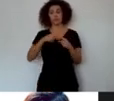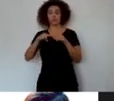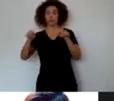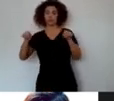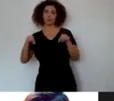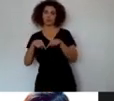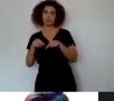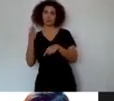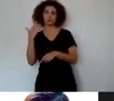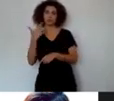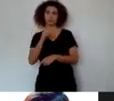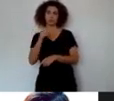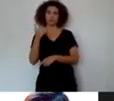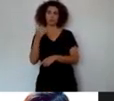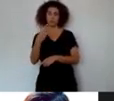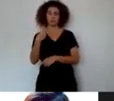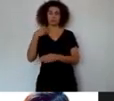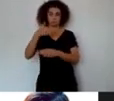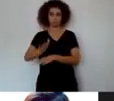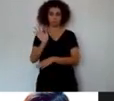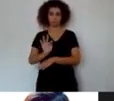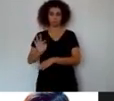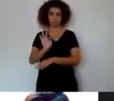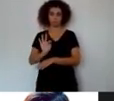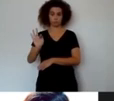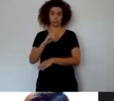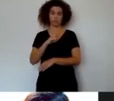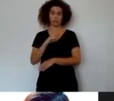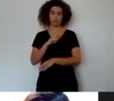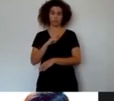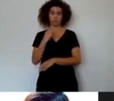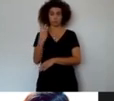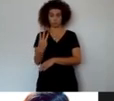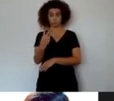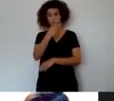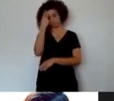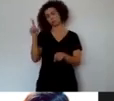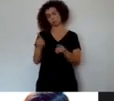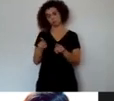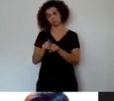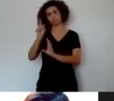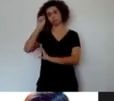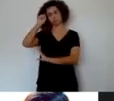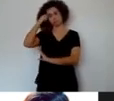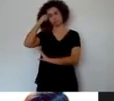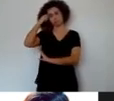em 2013, foi quando eu entrei na universidade, tinham 3 pessoas também.